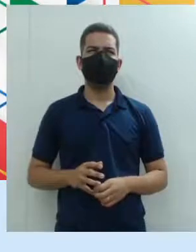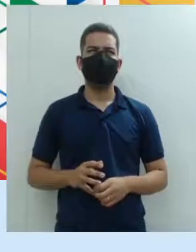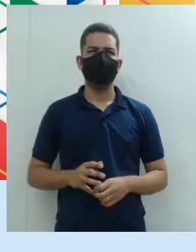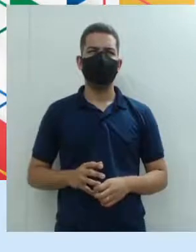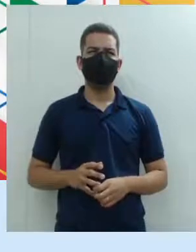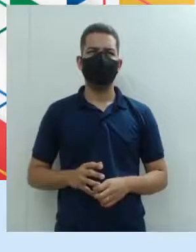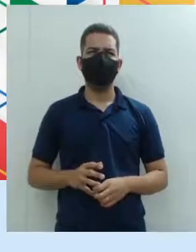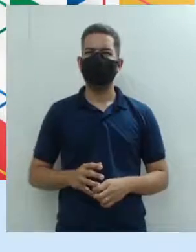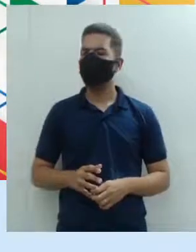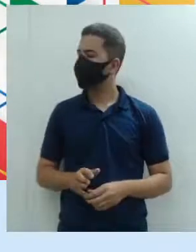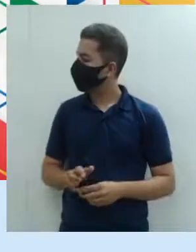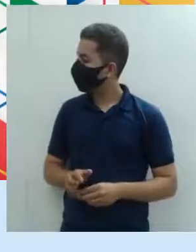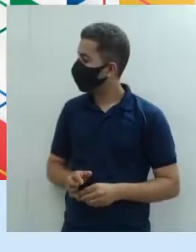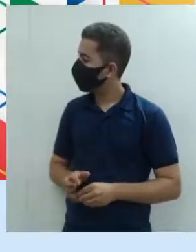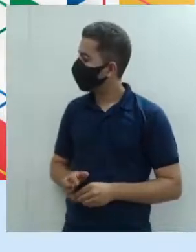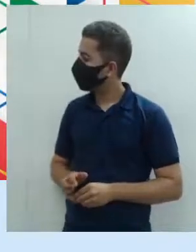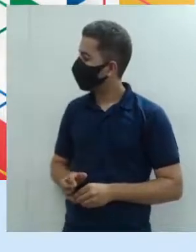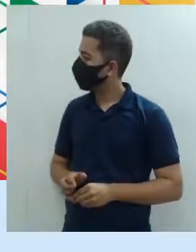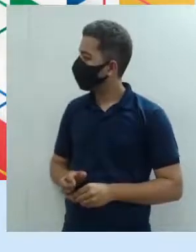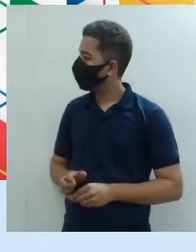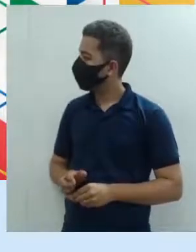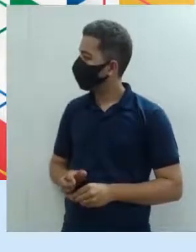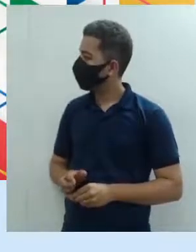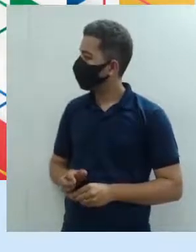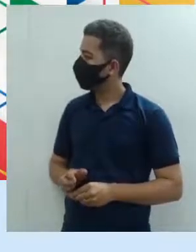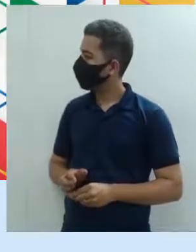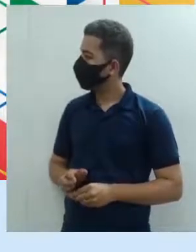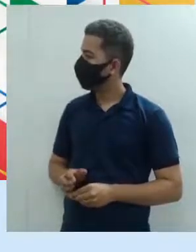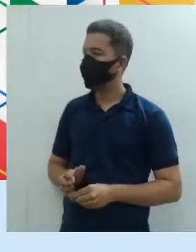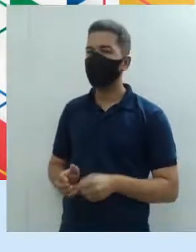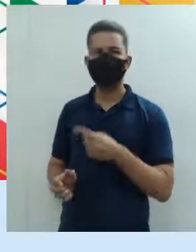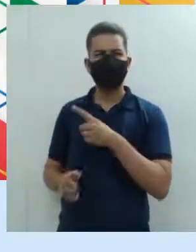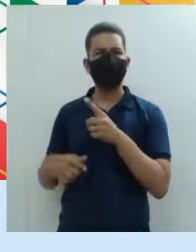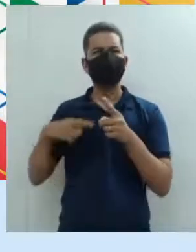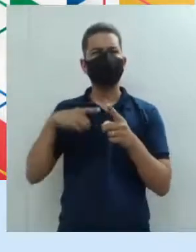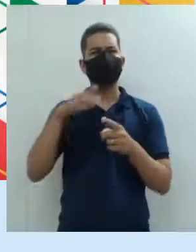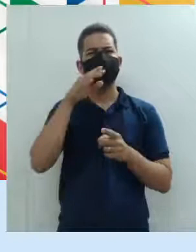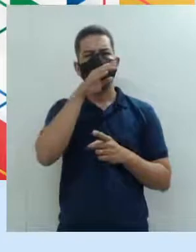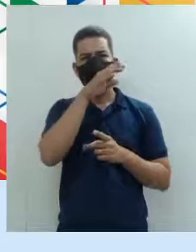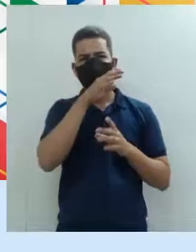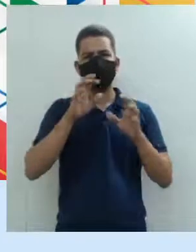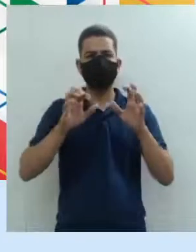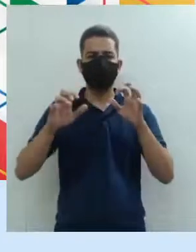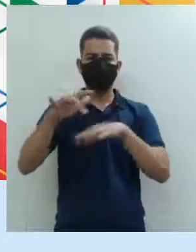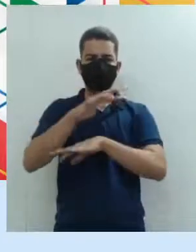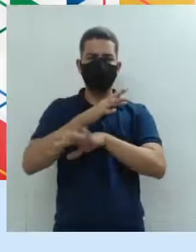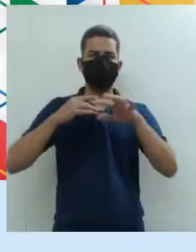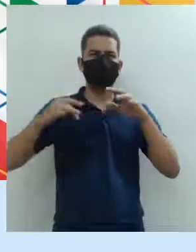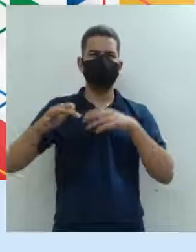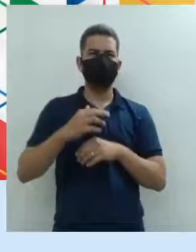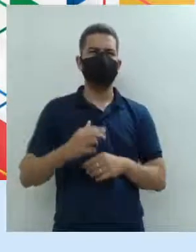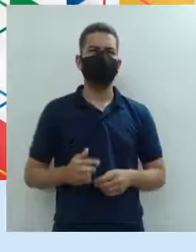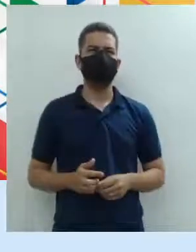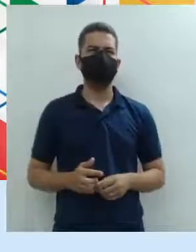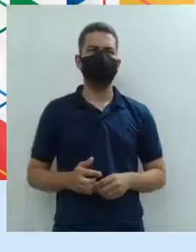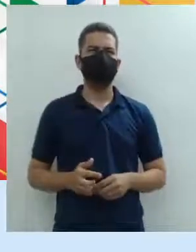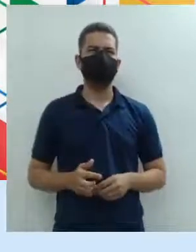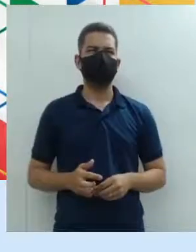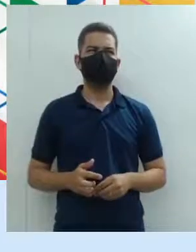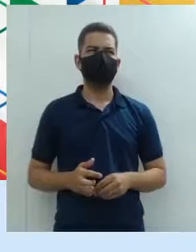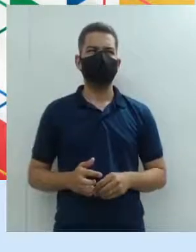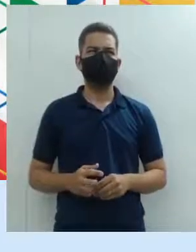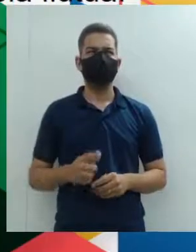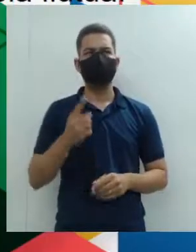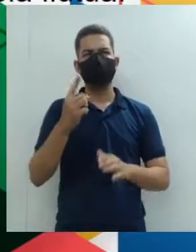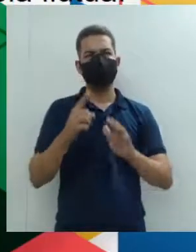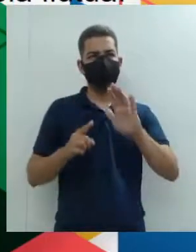seria um exemplo de uma estufa, onde tem as ondas de calor aí, os raios infravermelhos, né? Vamos lá, uma